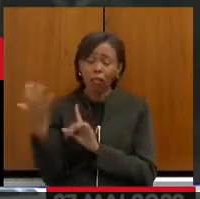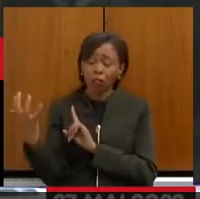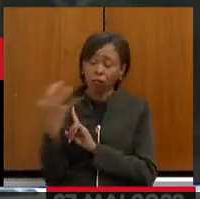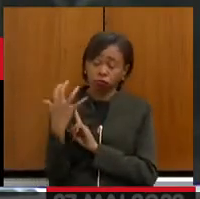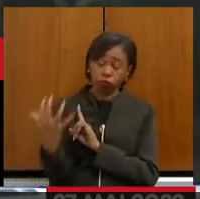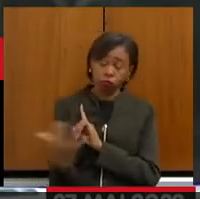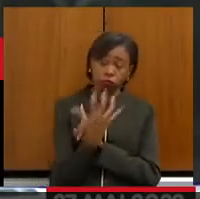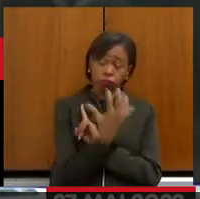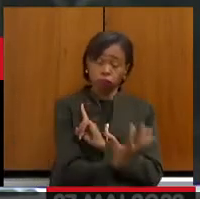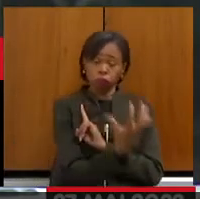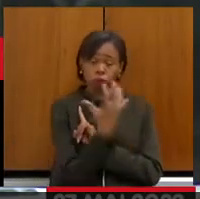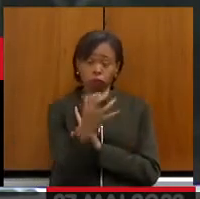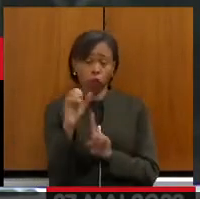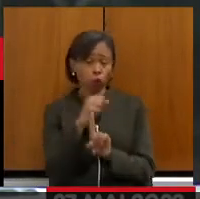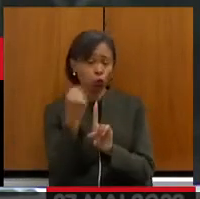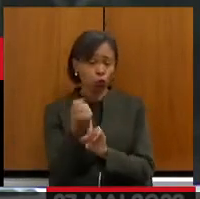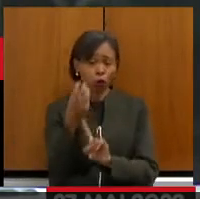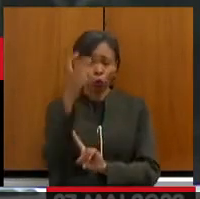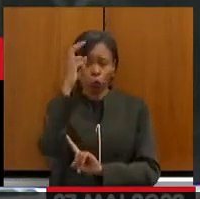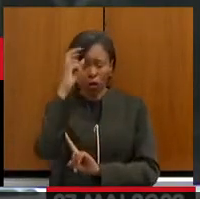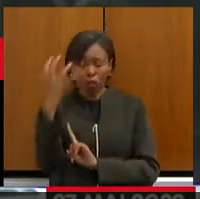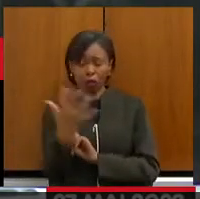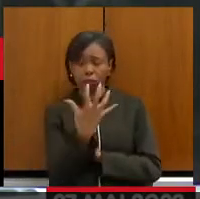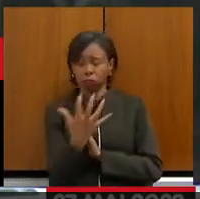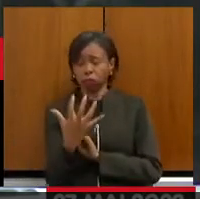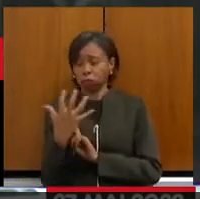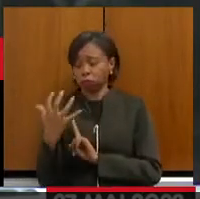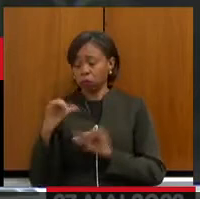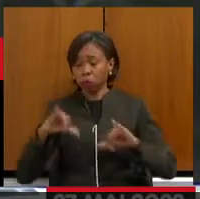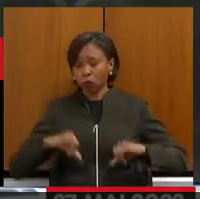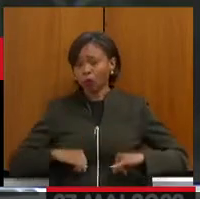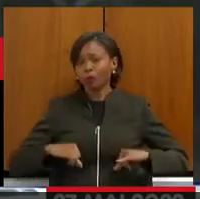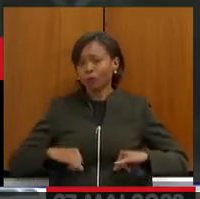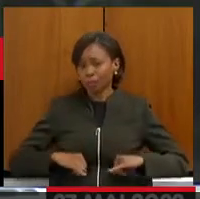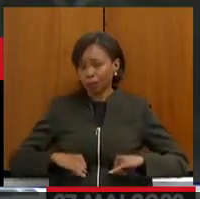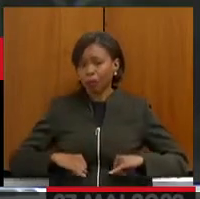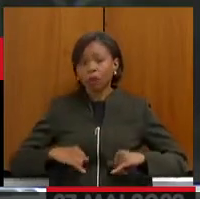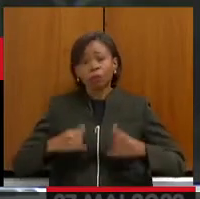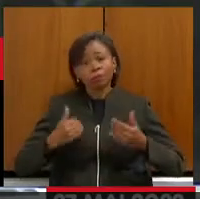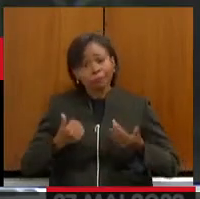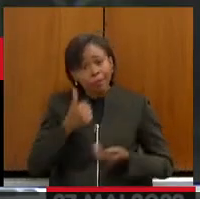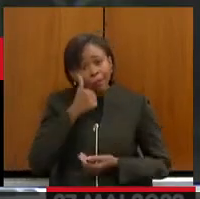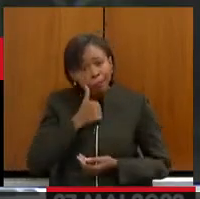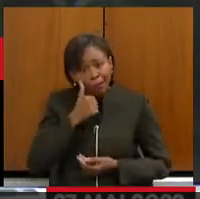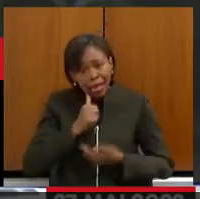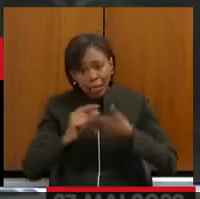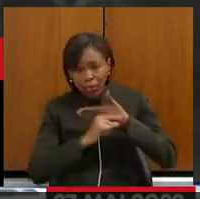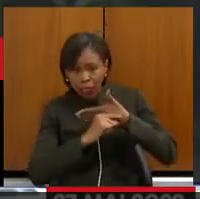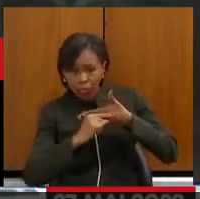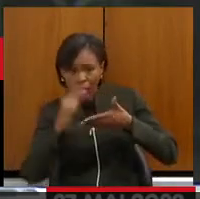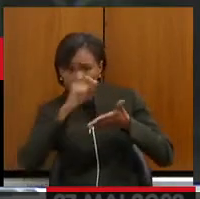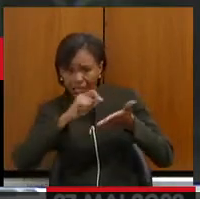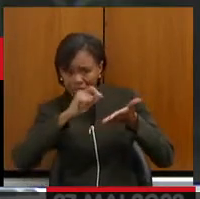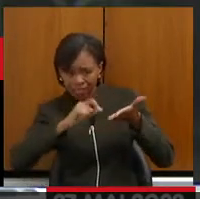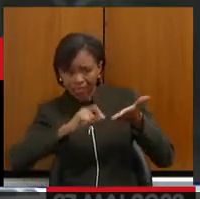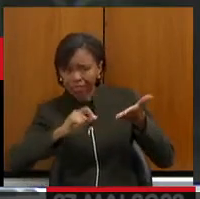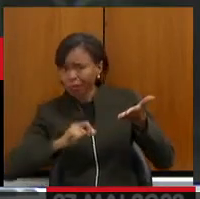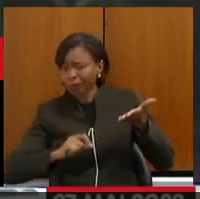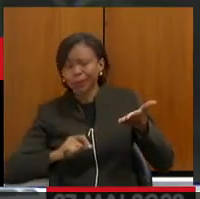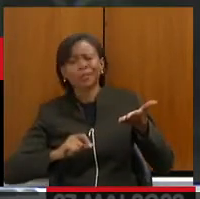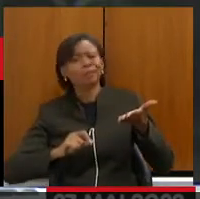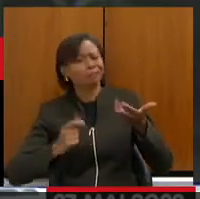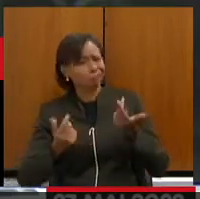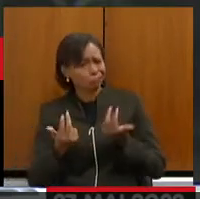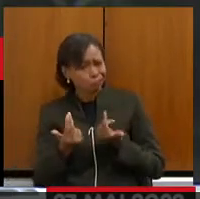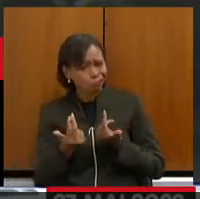pressões socioculturais e com as escrituras não poderia ser diferente várias